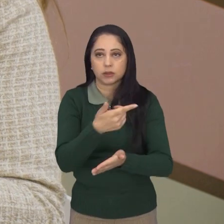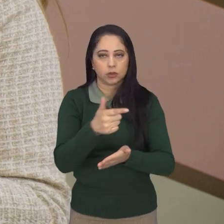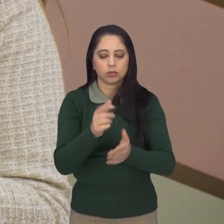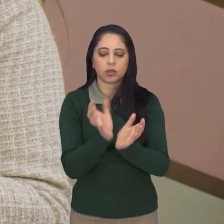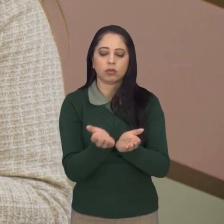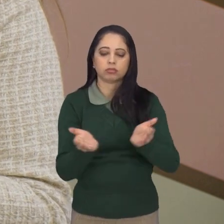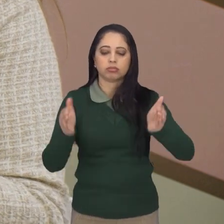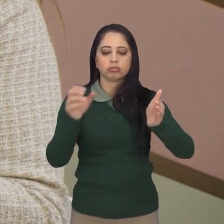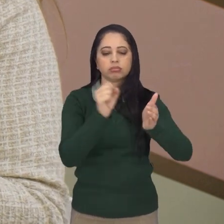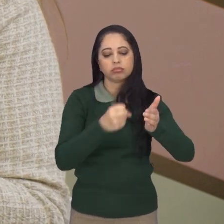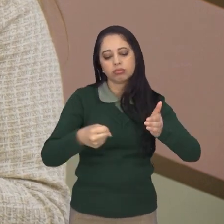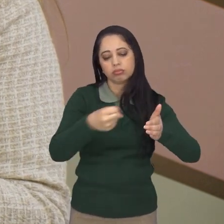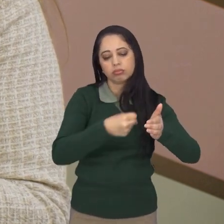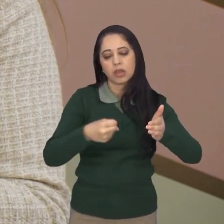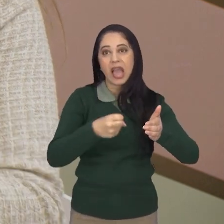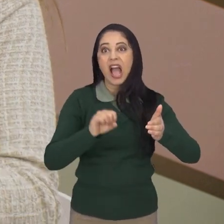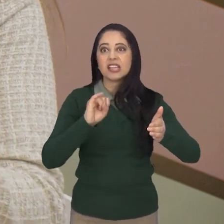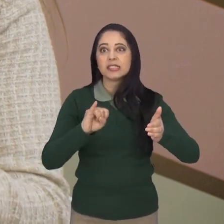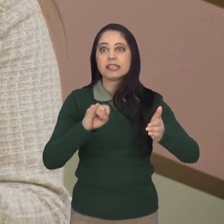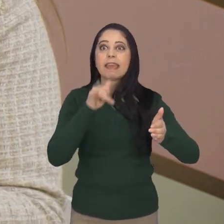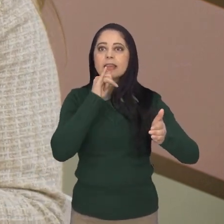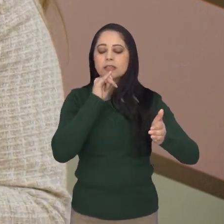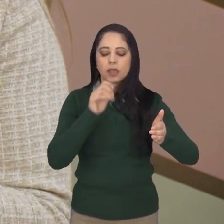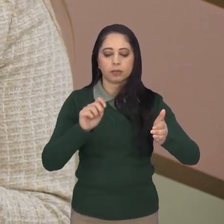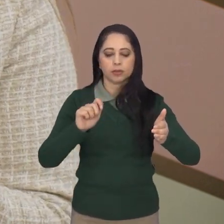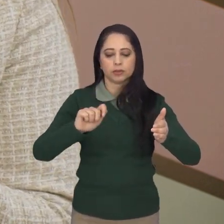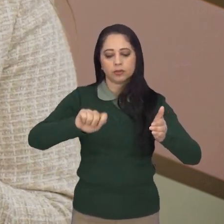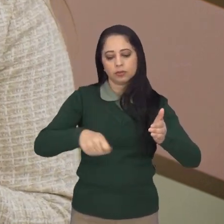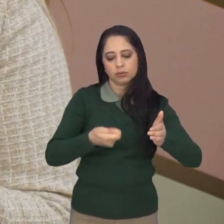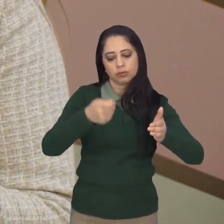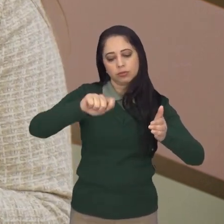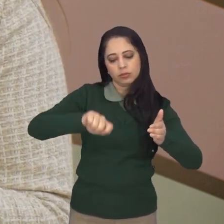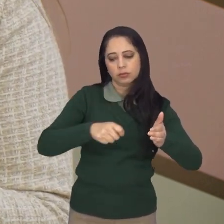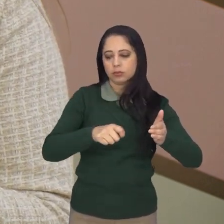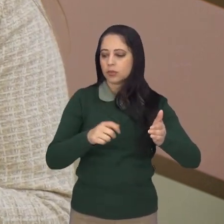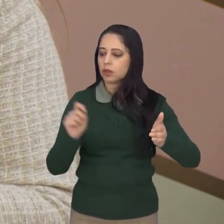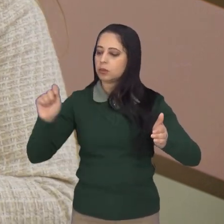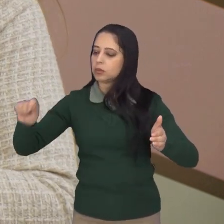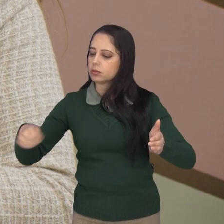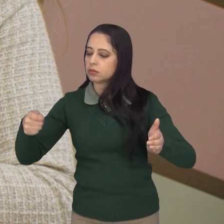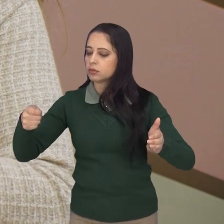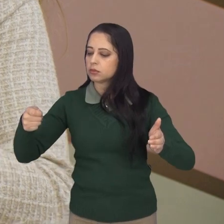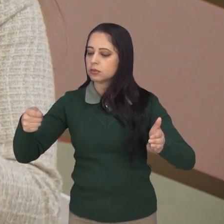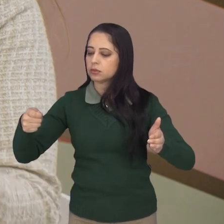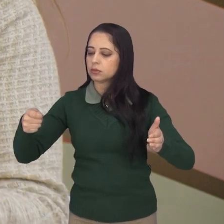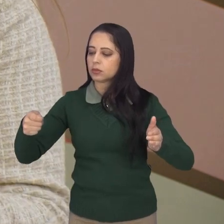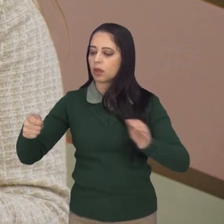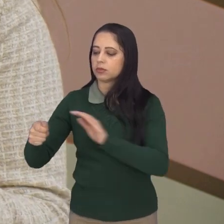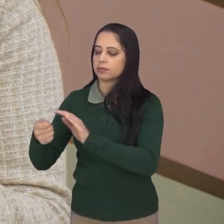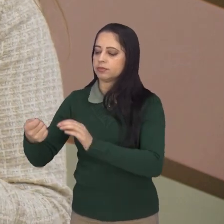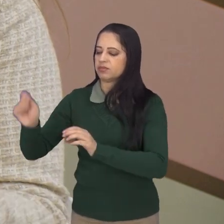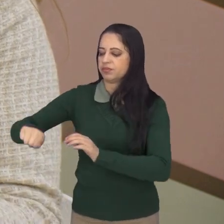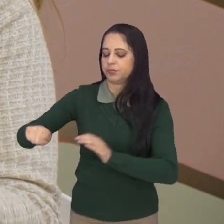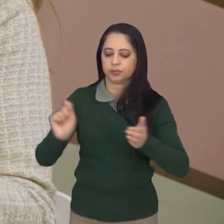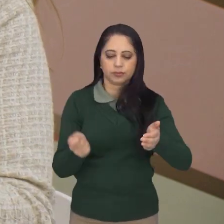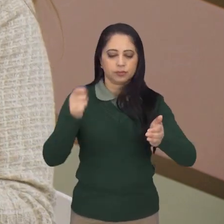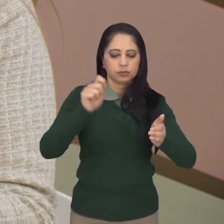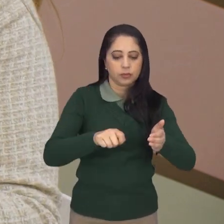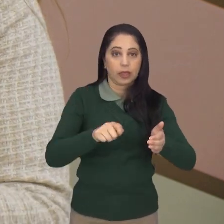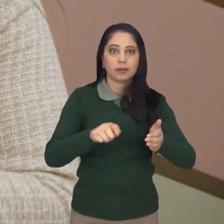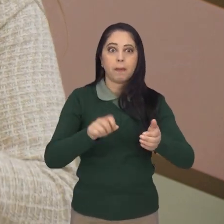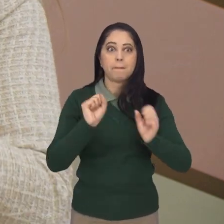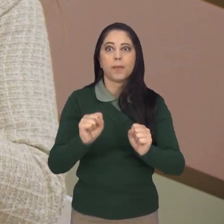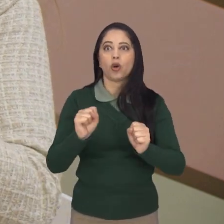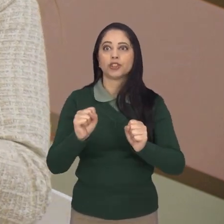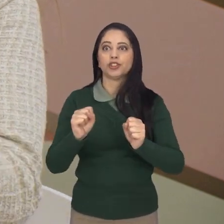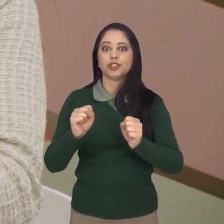citou, mas ele pode ter sido feito no meio que a farinha foi utilizada. Então, a gente tem ali os utensílios que eles podem ter tido